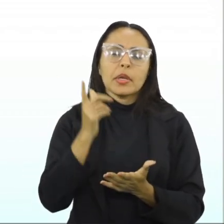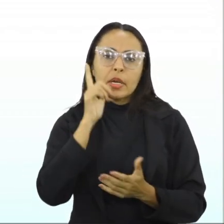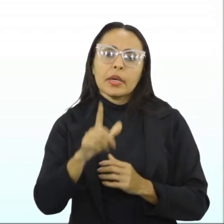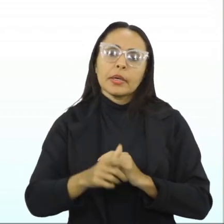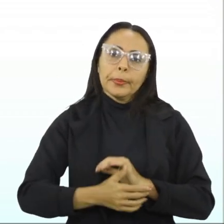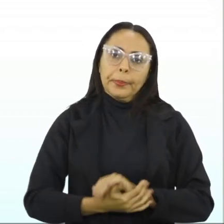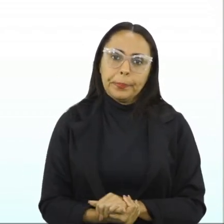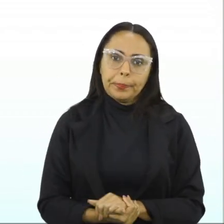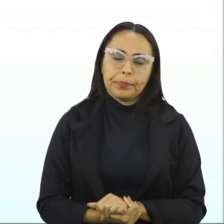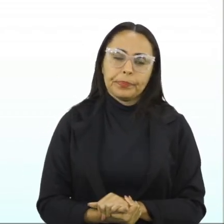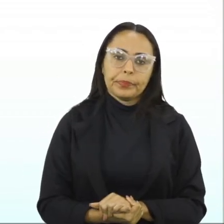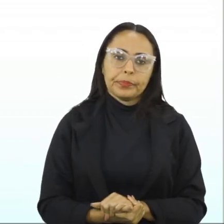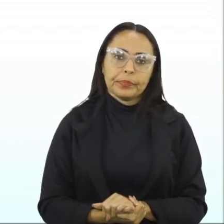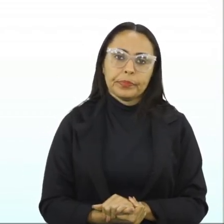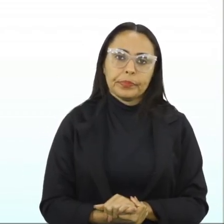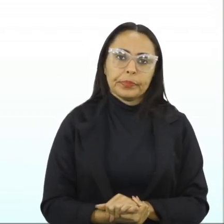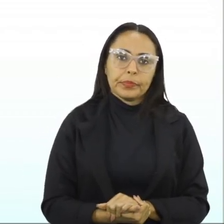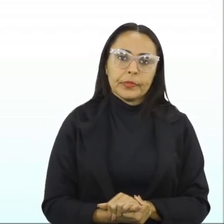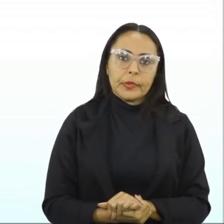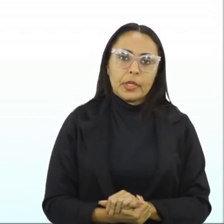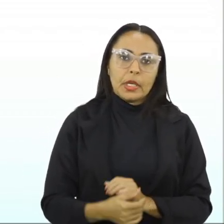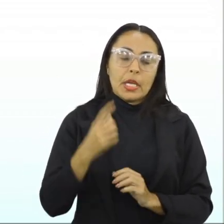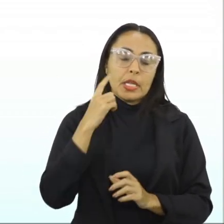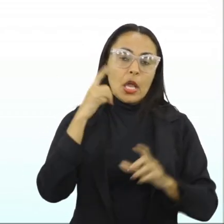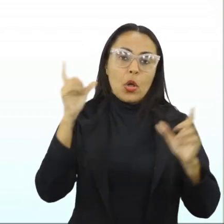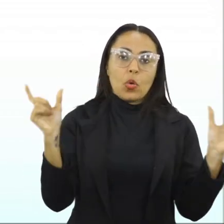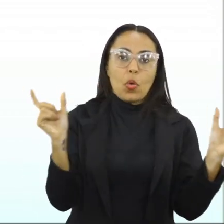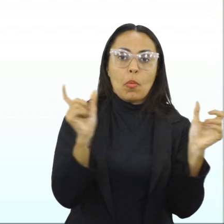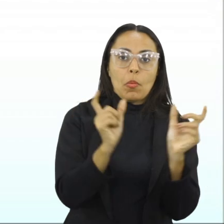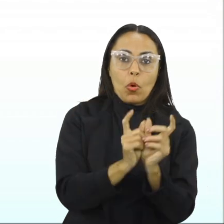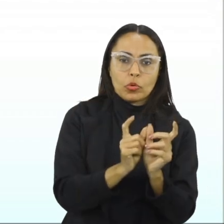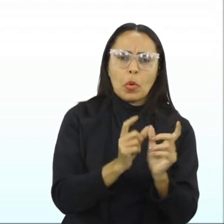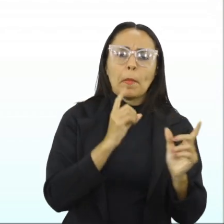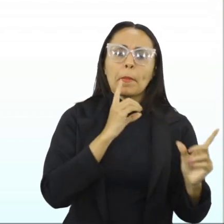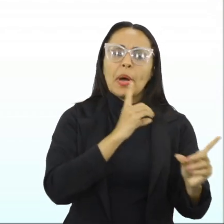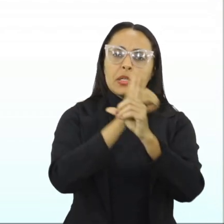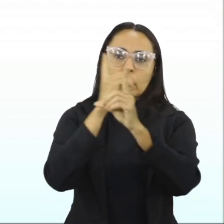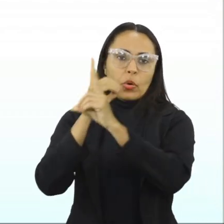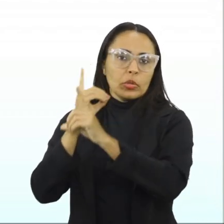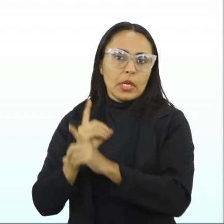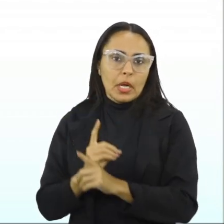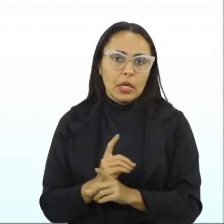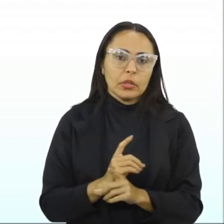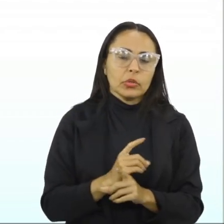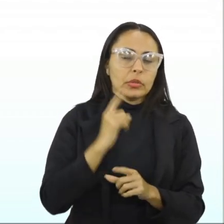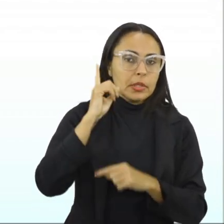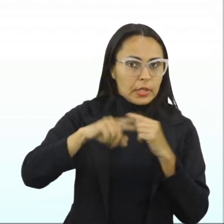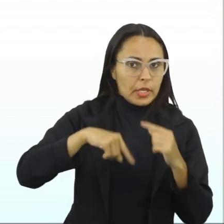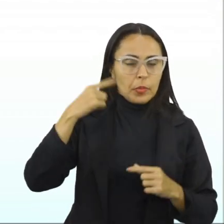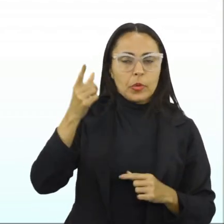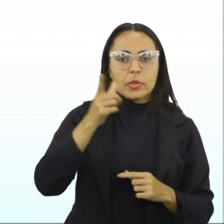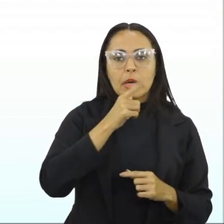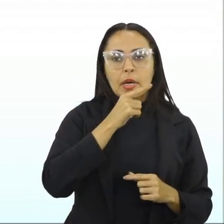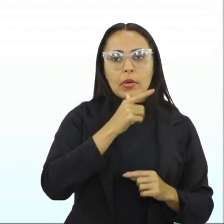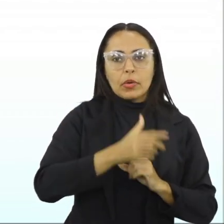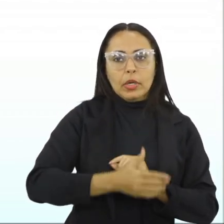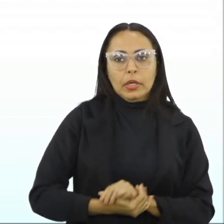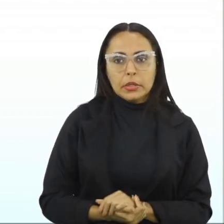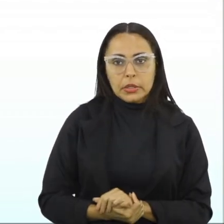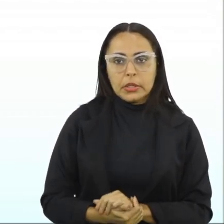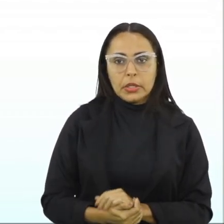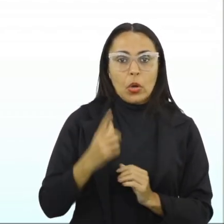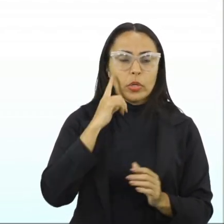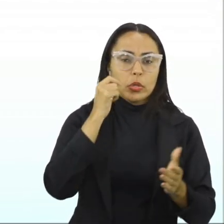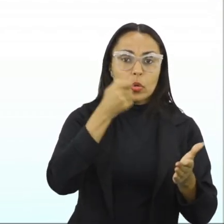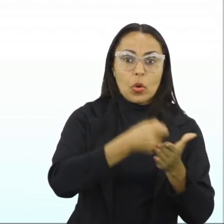sempre vocês vão dizer que a proteína, ela é o composto mais encontrado numa célula animal depois da água. E se